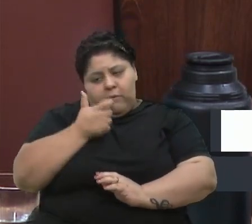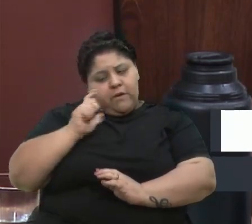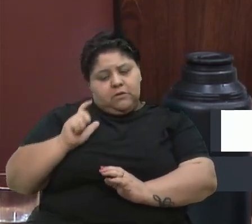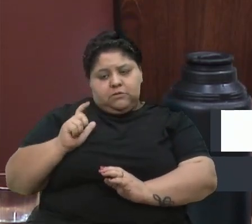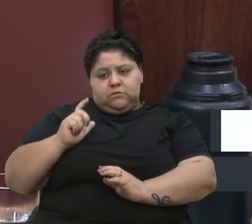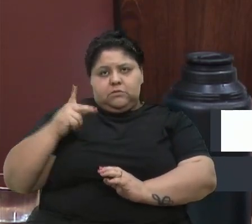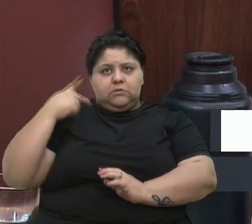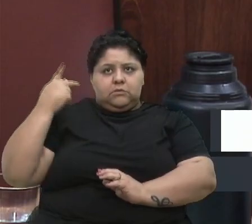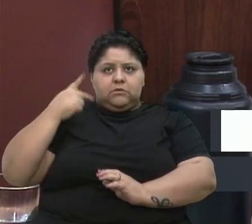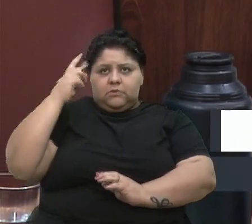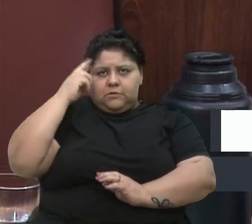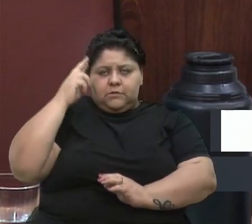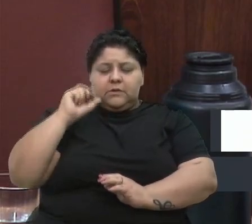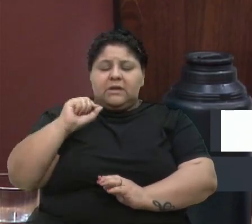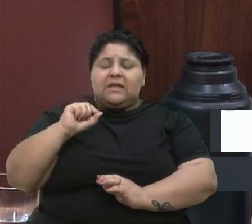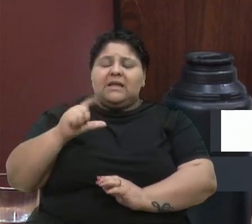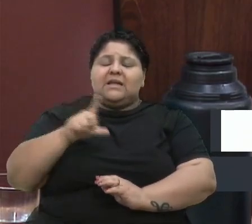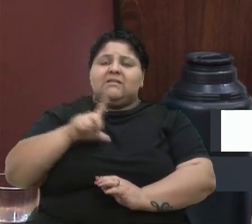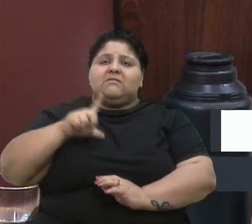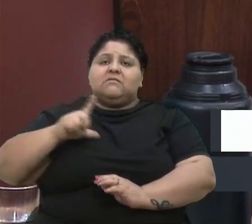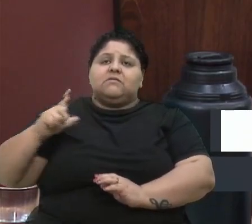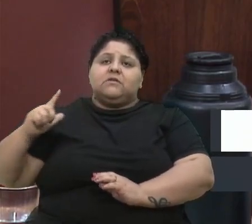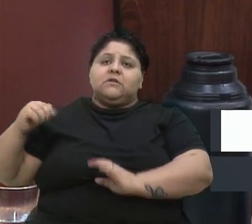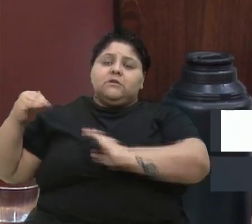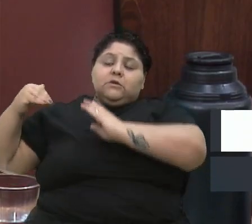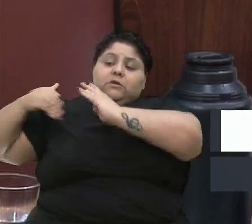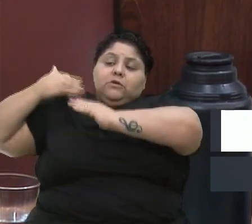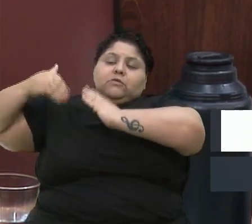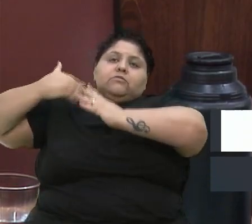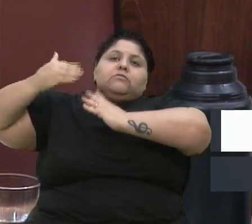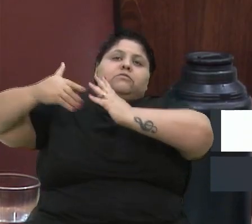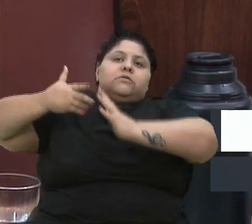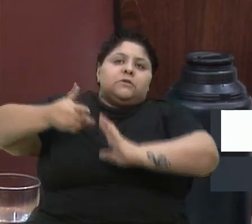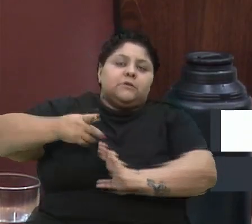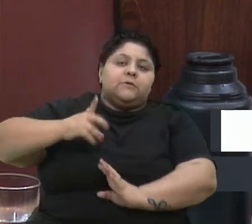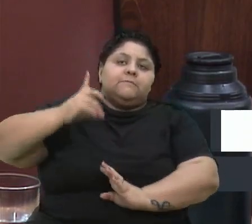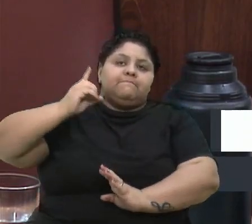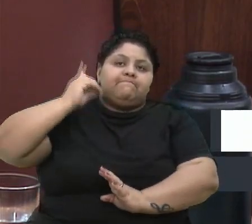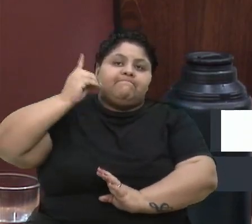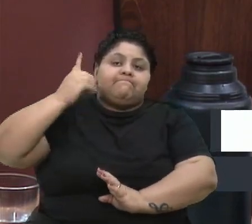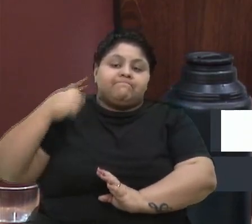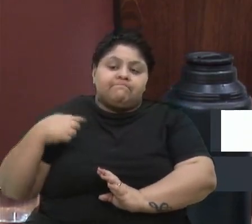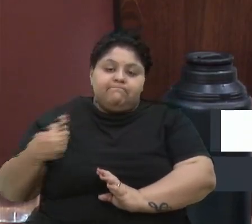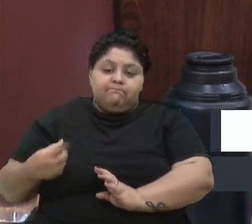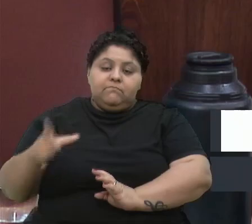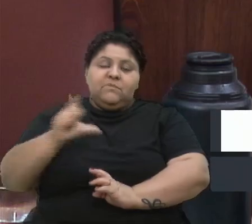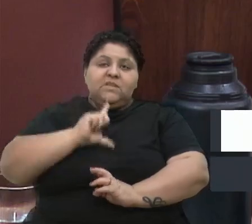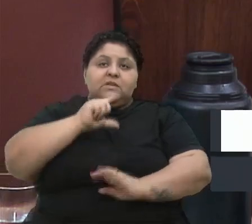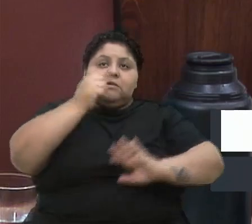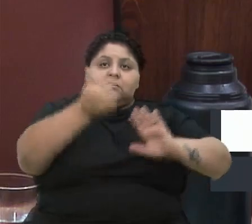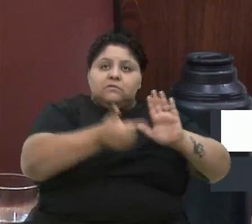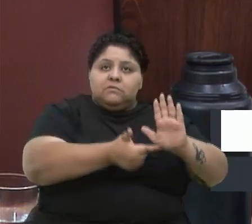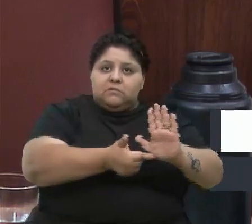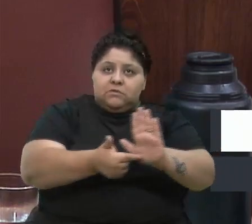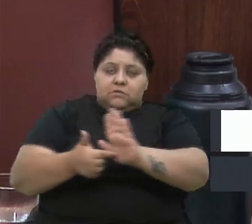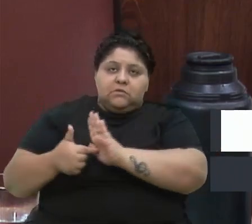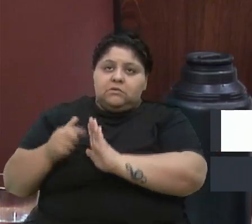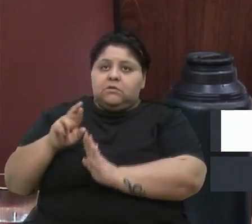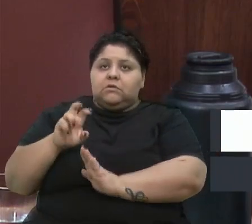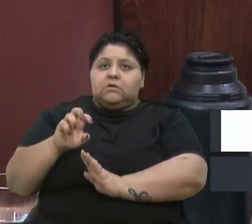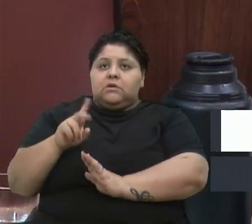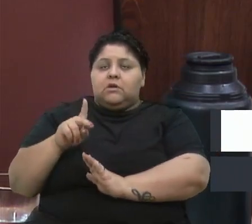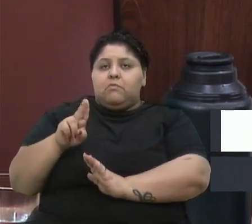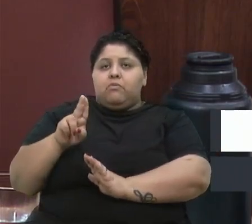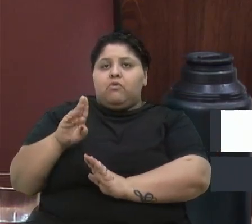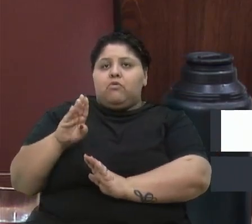tem trajetória tem... E a deputada Denise tem se demonstrado absolutamente republicana e respeitosa,